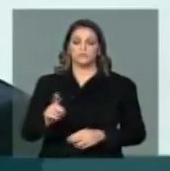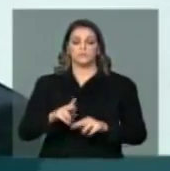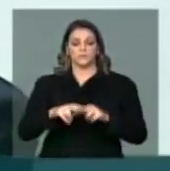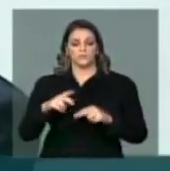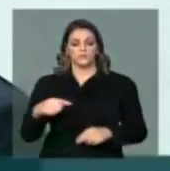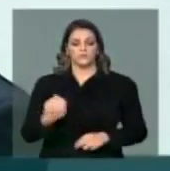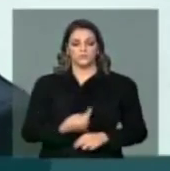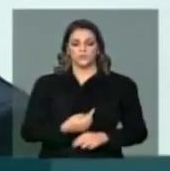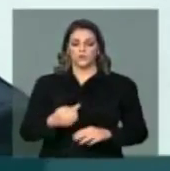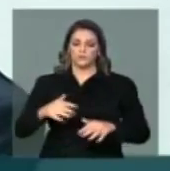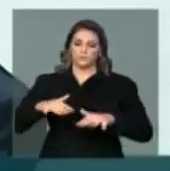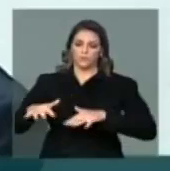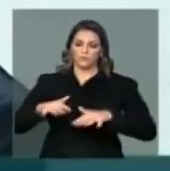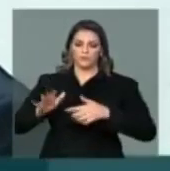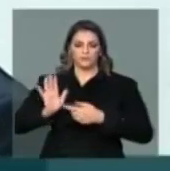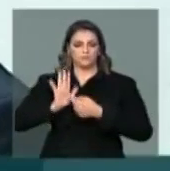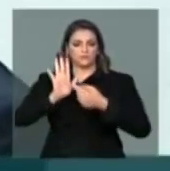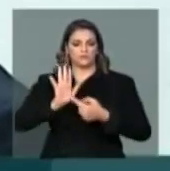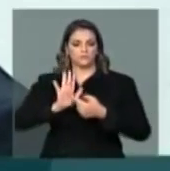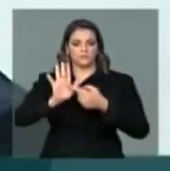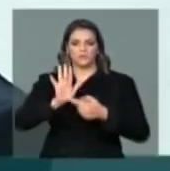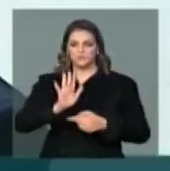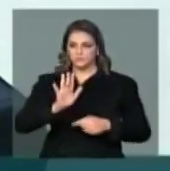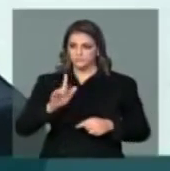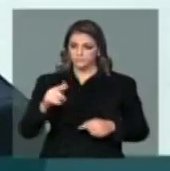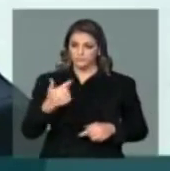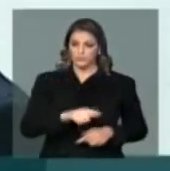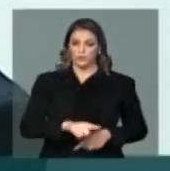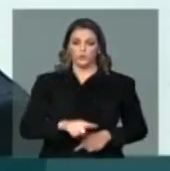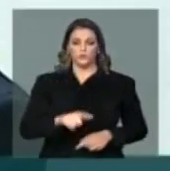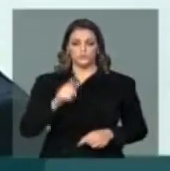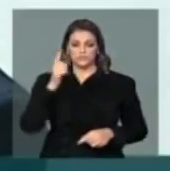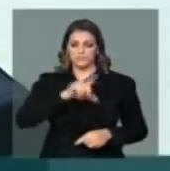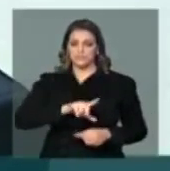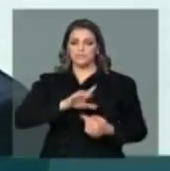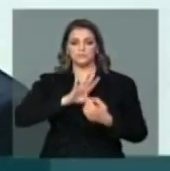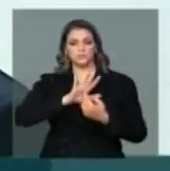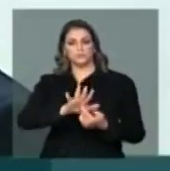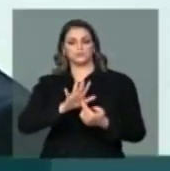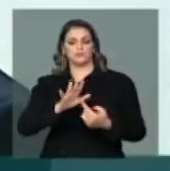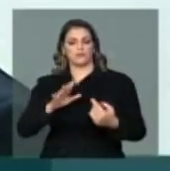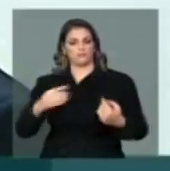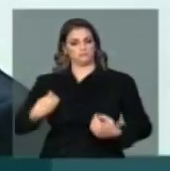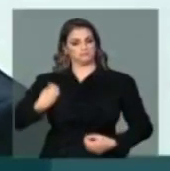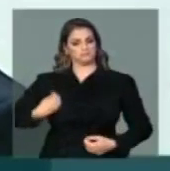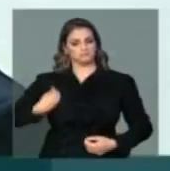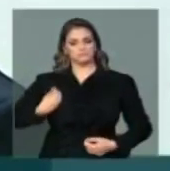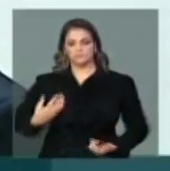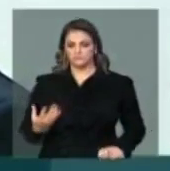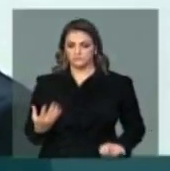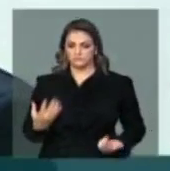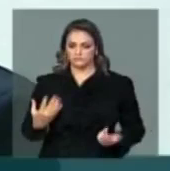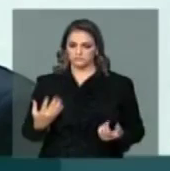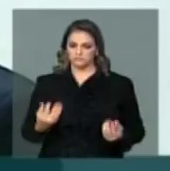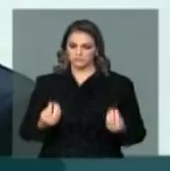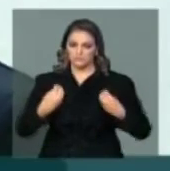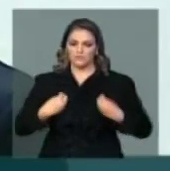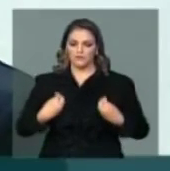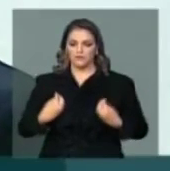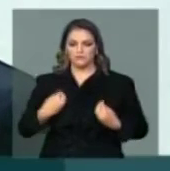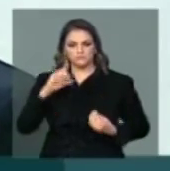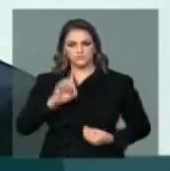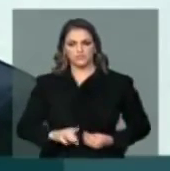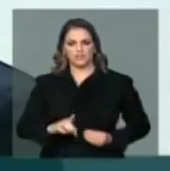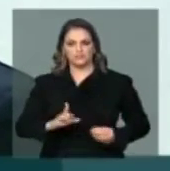a visibilizar ações, mas também afirmar um caminho extremamente positivo para o povo negro deste